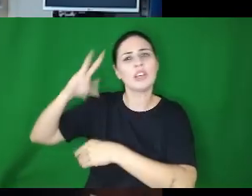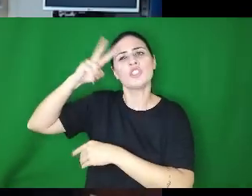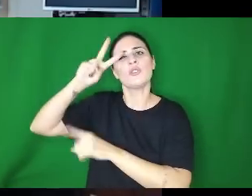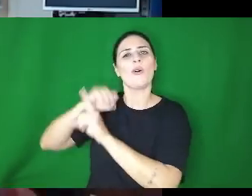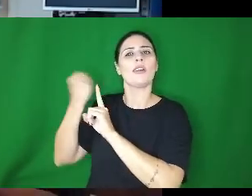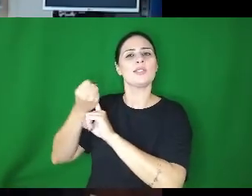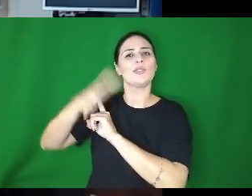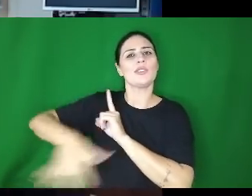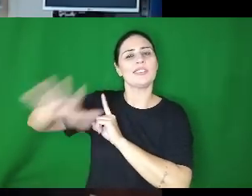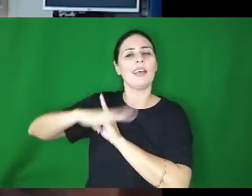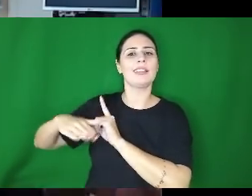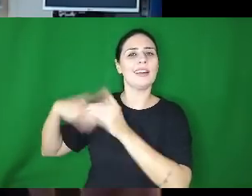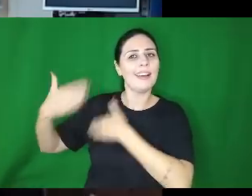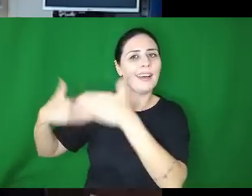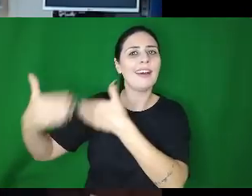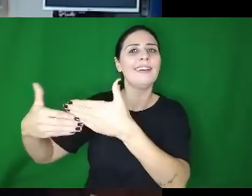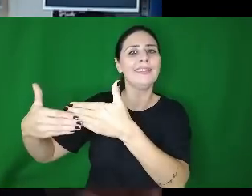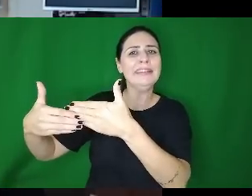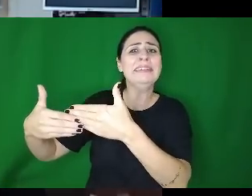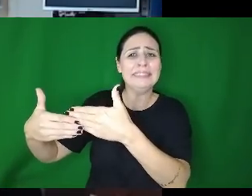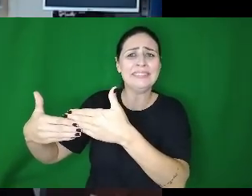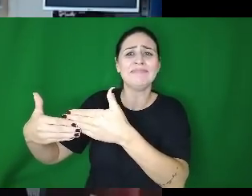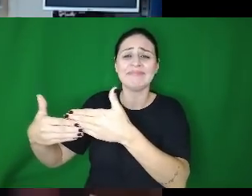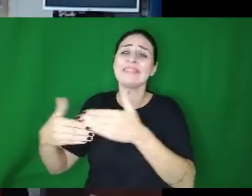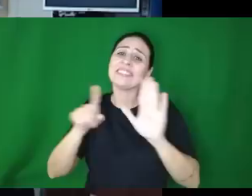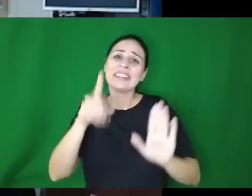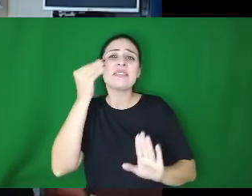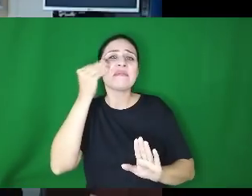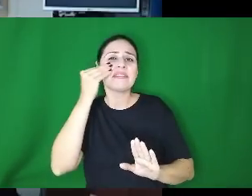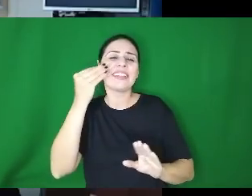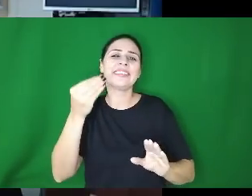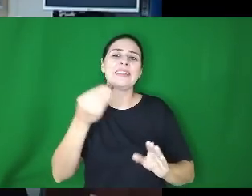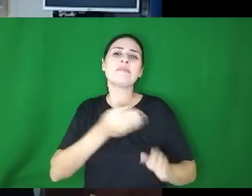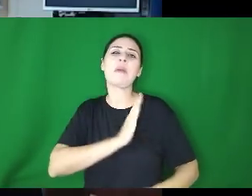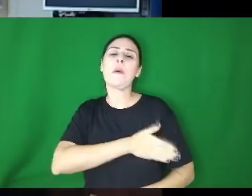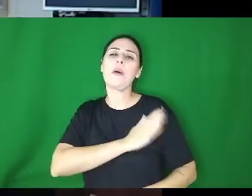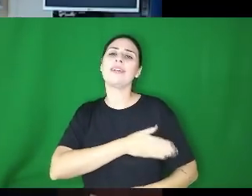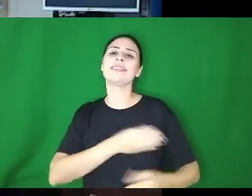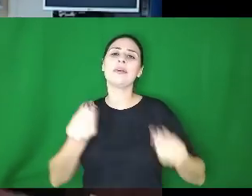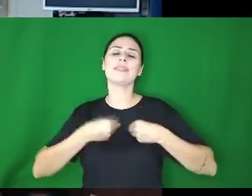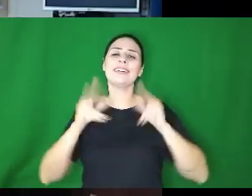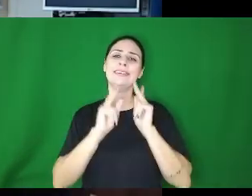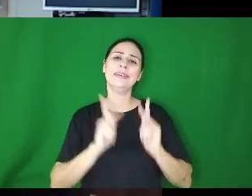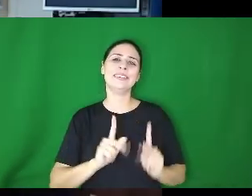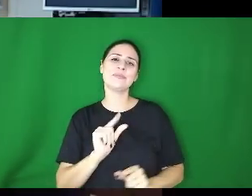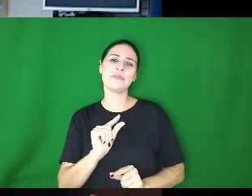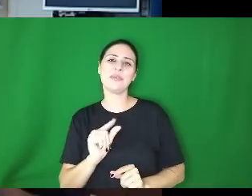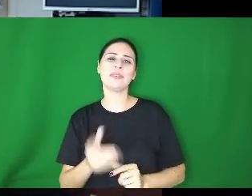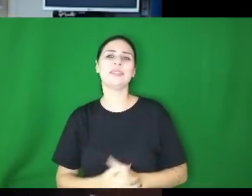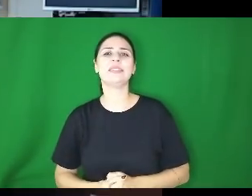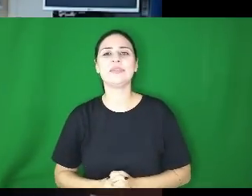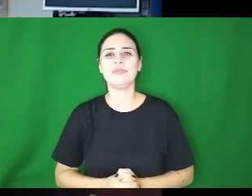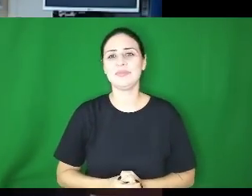escolar? Ao mesmo tempo que eu acabei de defender, eu mesma estou trazendo essa ambiguidade de, ai meu Deus, será que